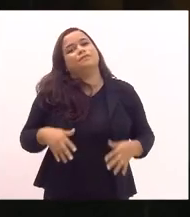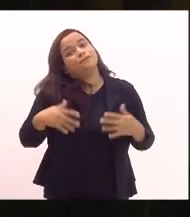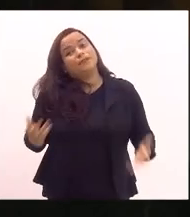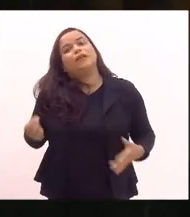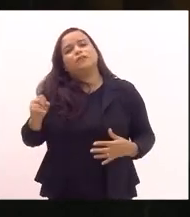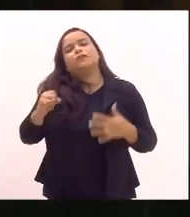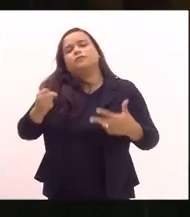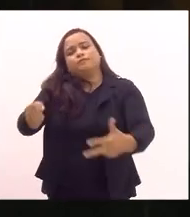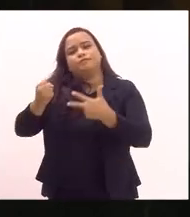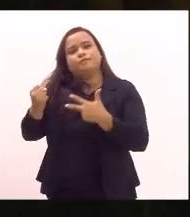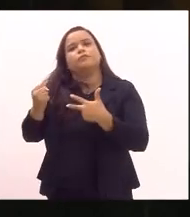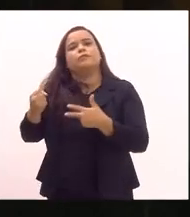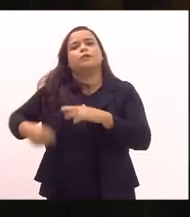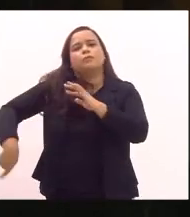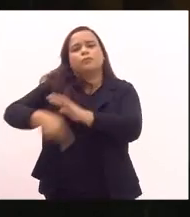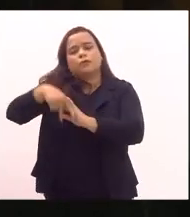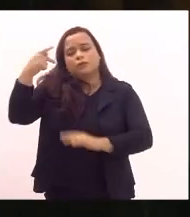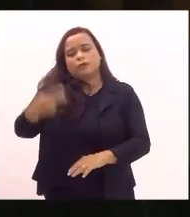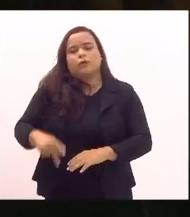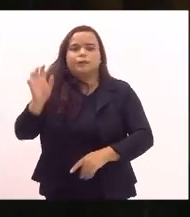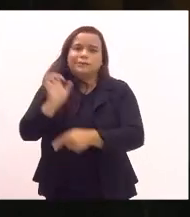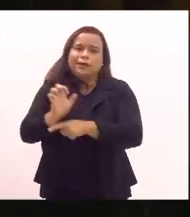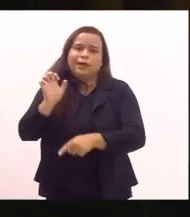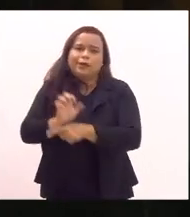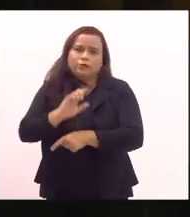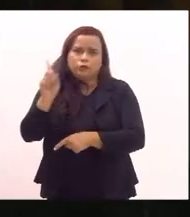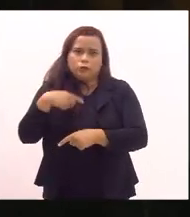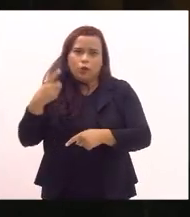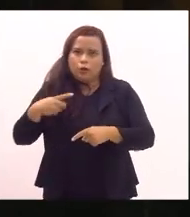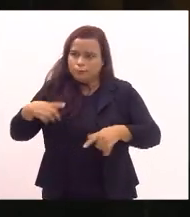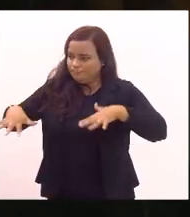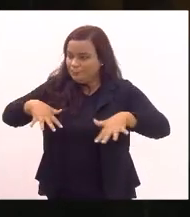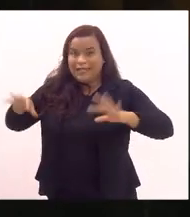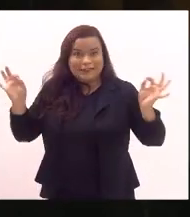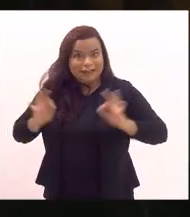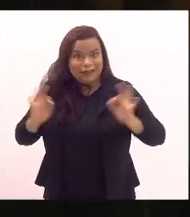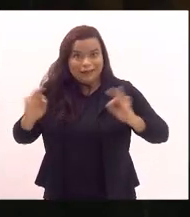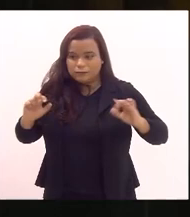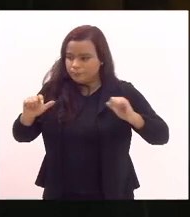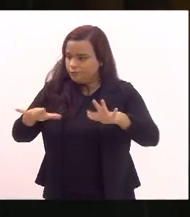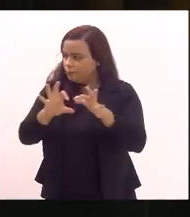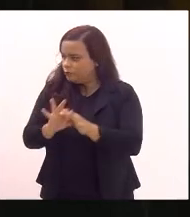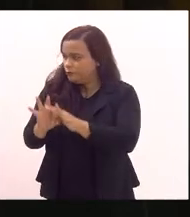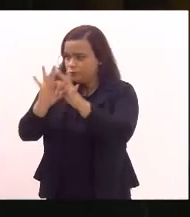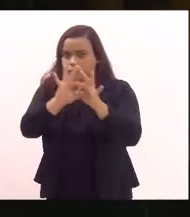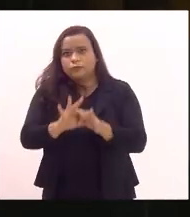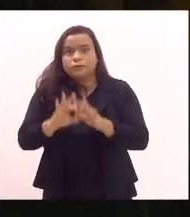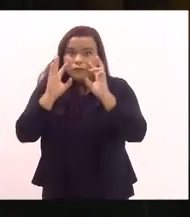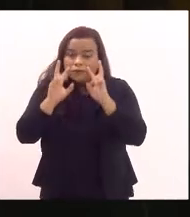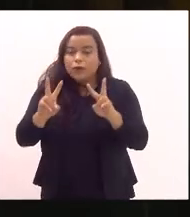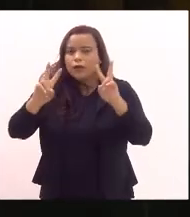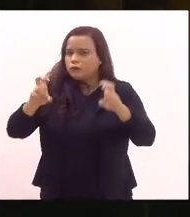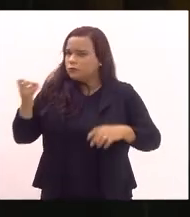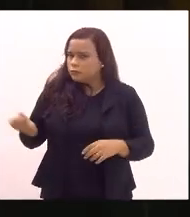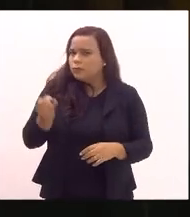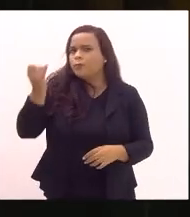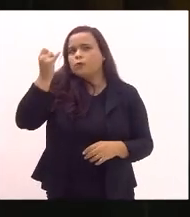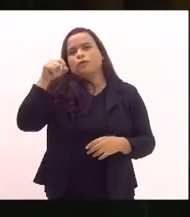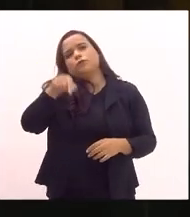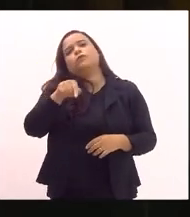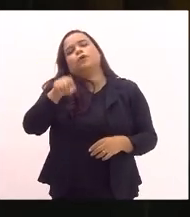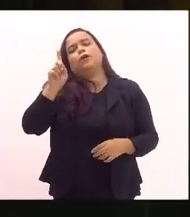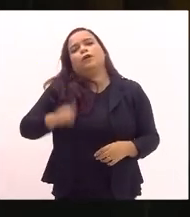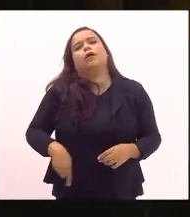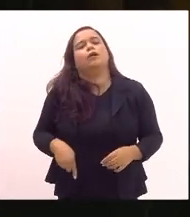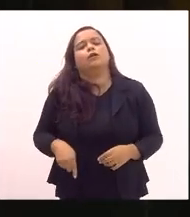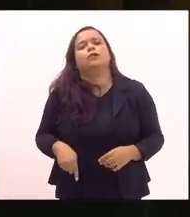se o poder público do nosso Estado todos nós não nos reunimos debruçar no assunto tão importante como